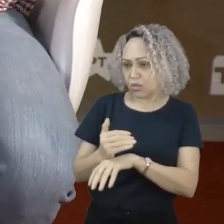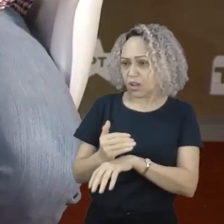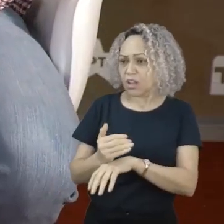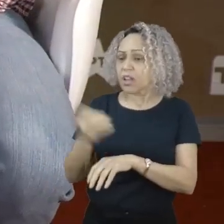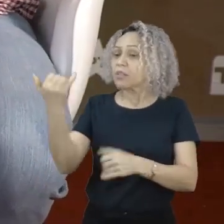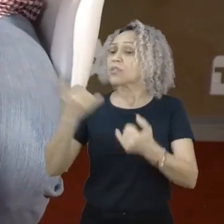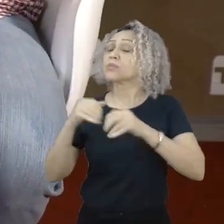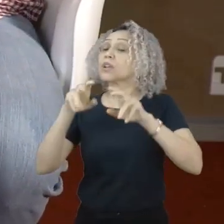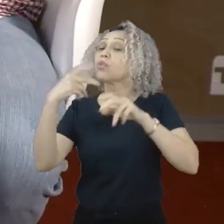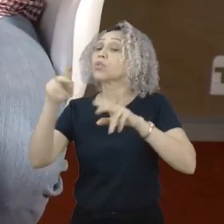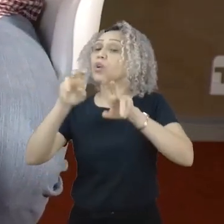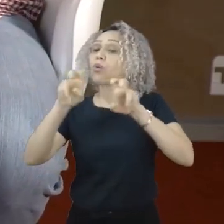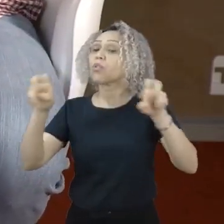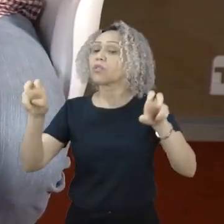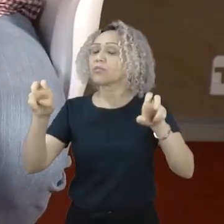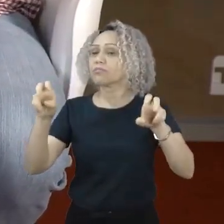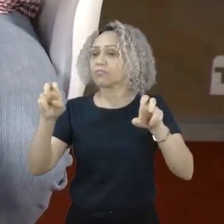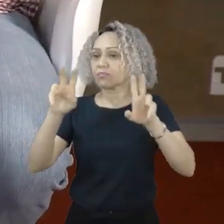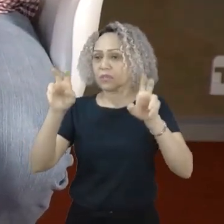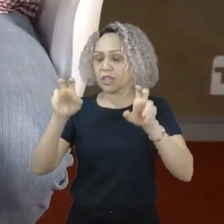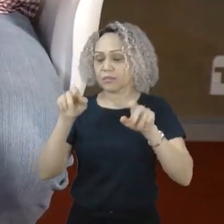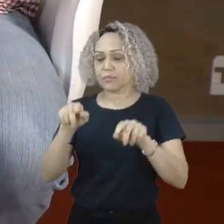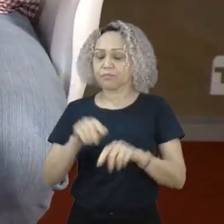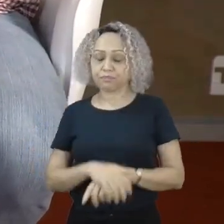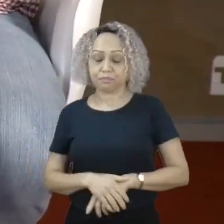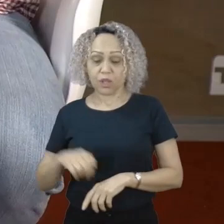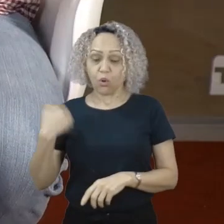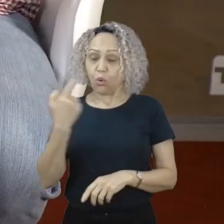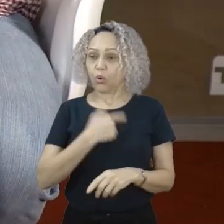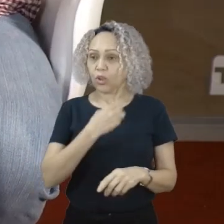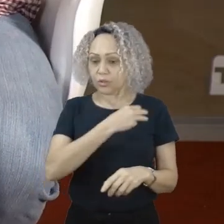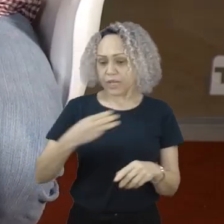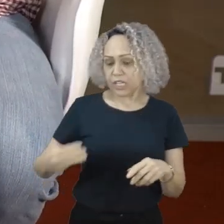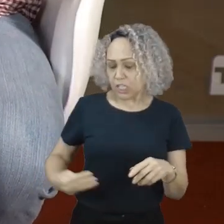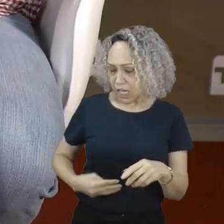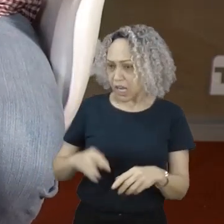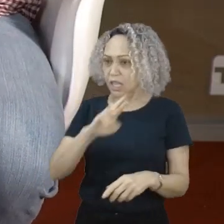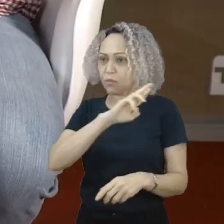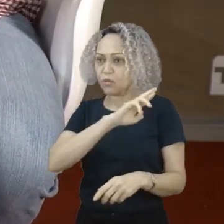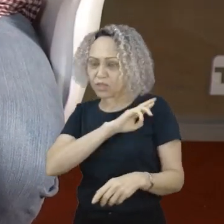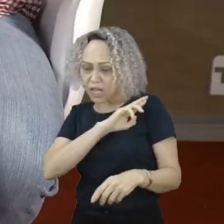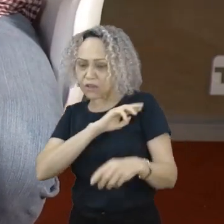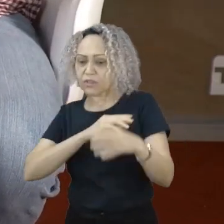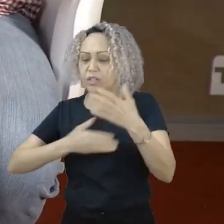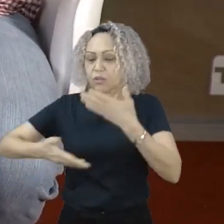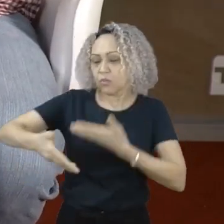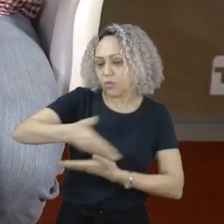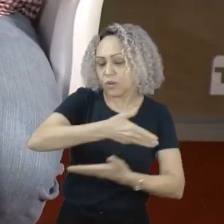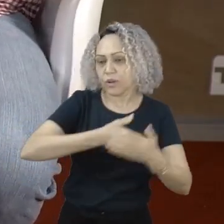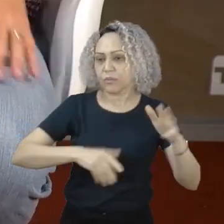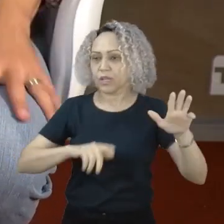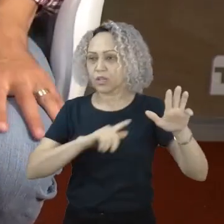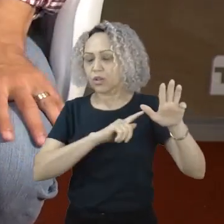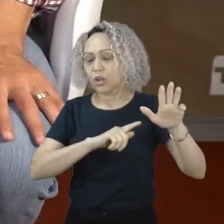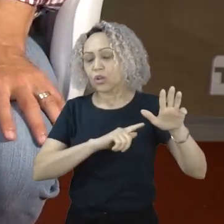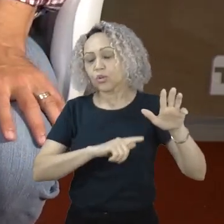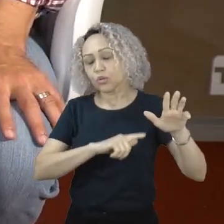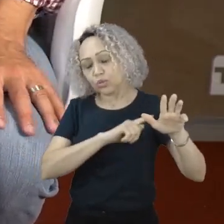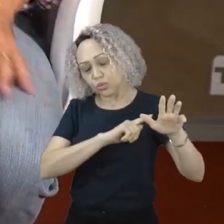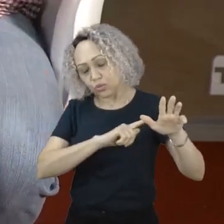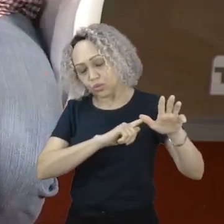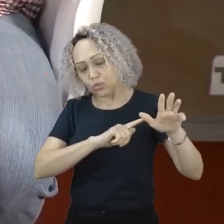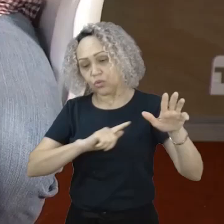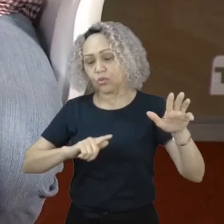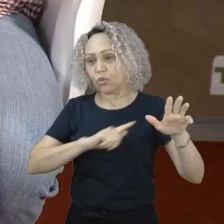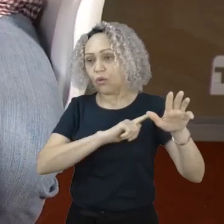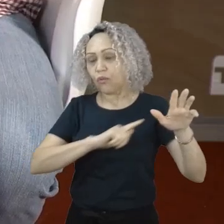nosso ministério é responsável pela relação com o Congresso Nacional, com os governadores e prefeitos e com a sociedade através do Conselhão. Então,